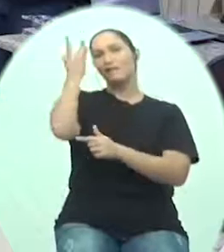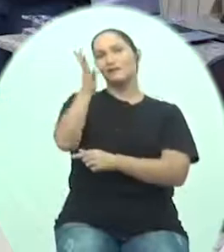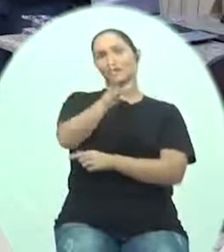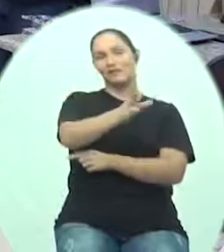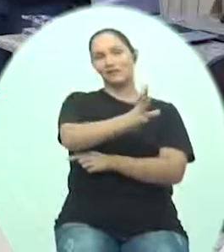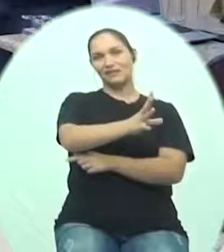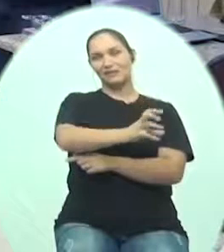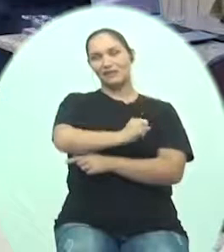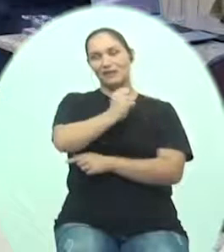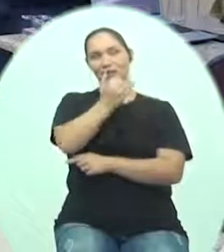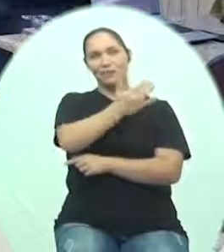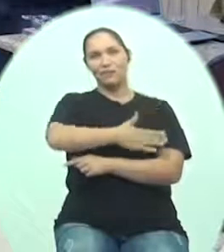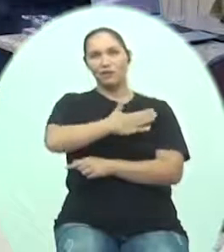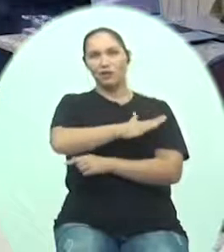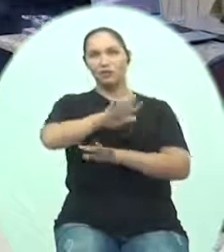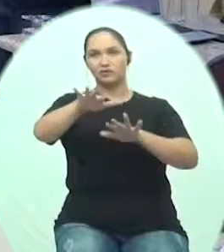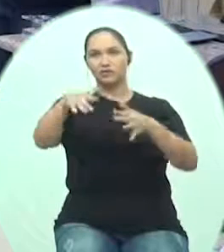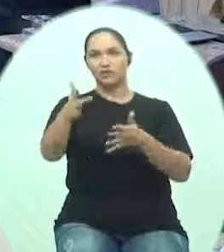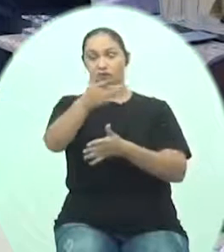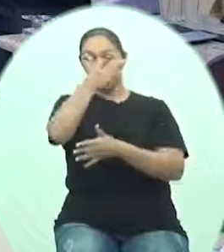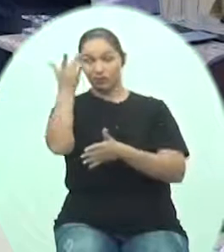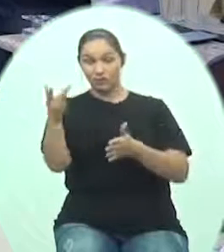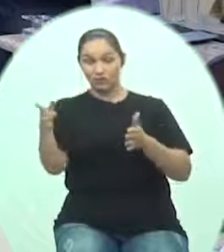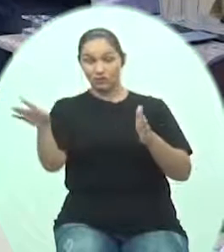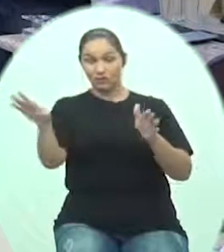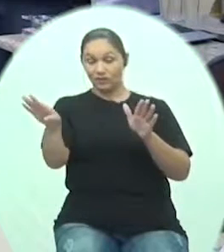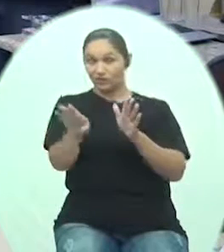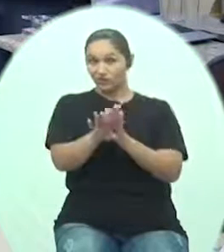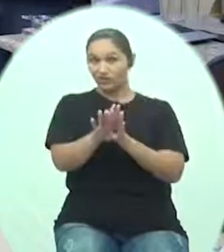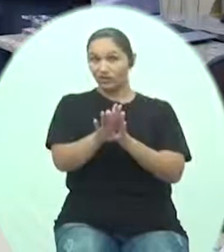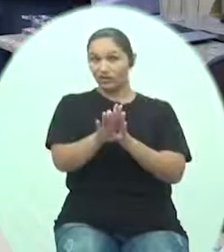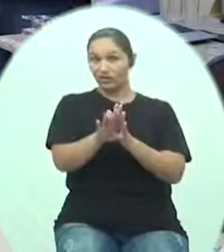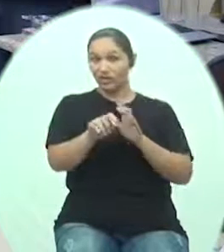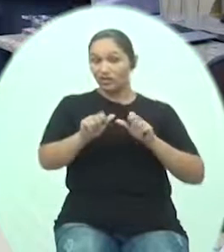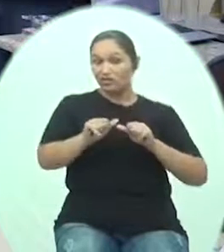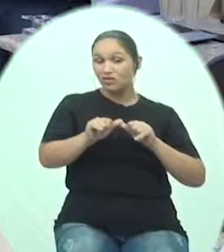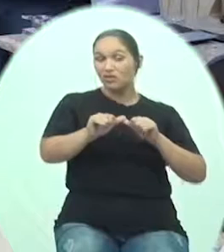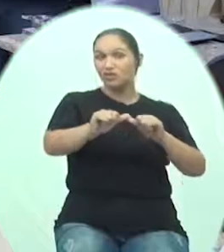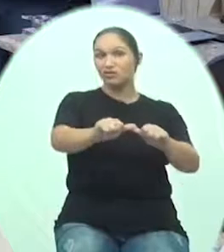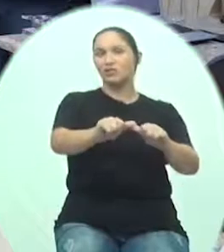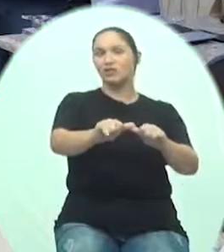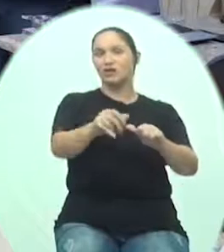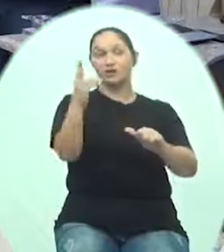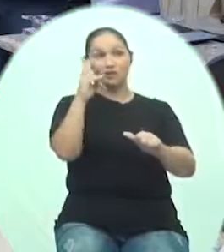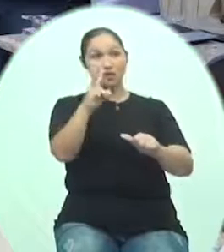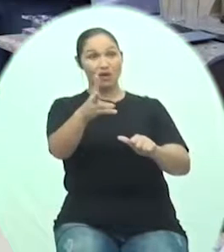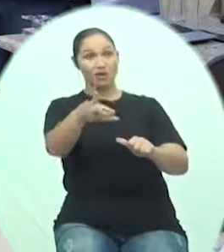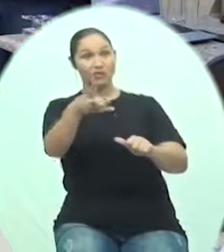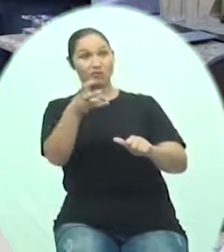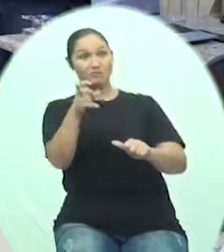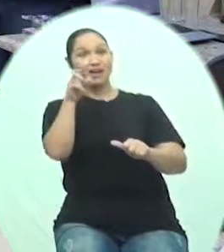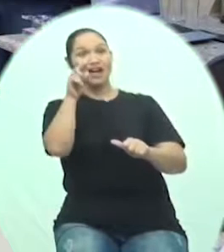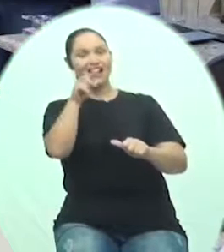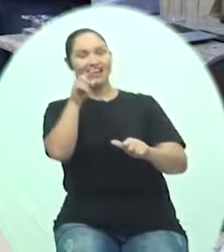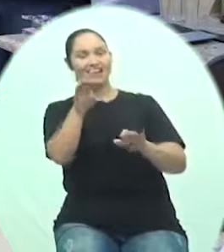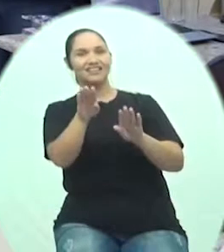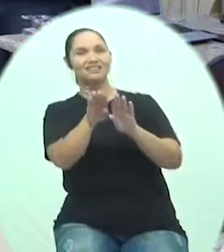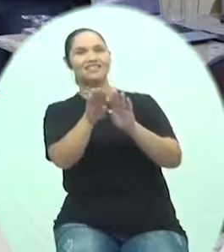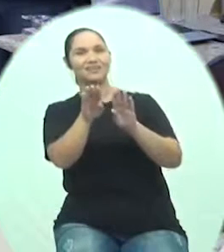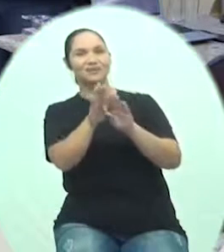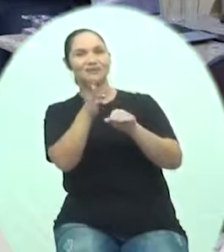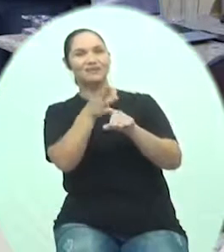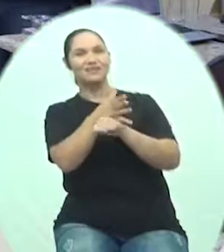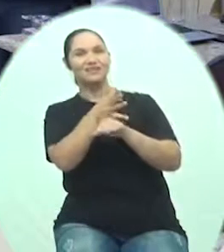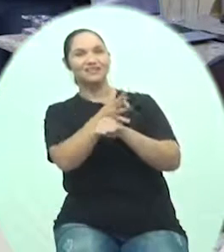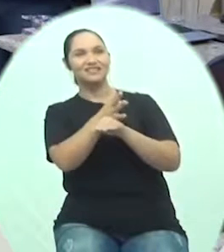consumidor que entra no supermercado eu considero que também faz parte da família como 6.000 colaboradores